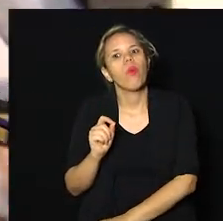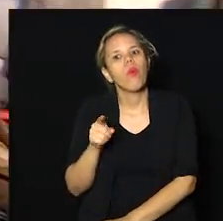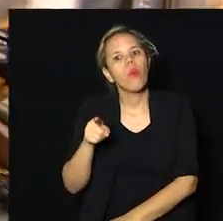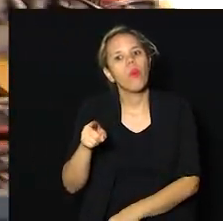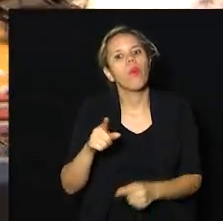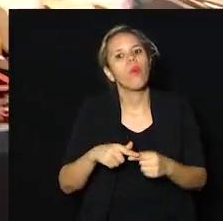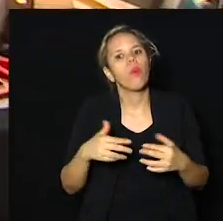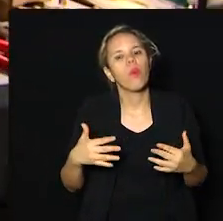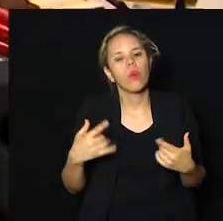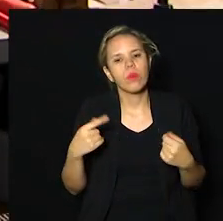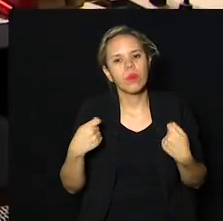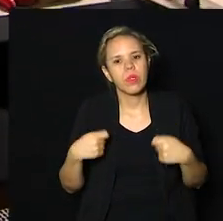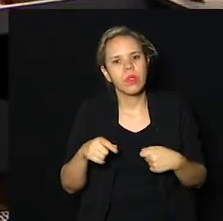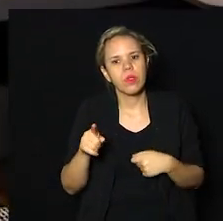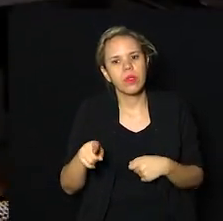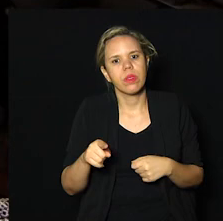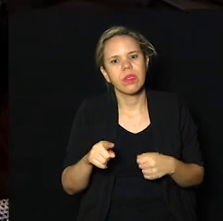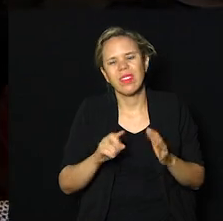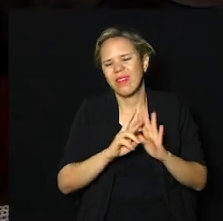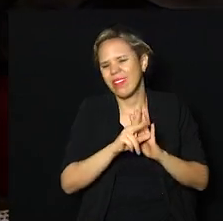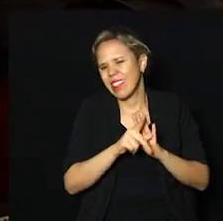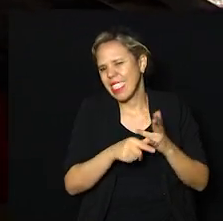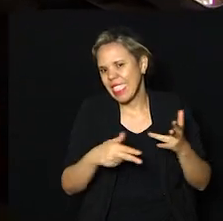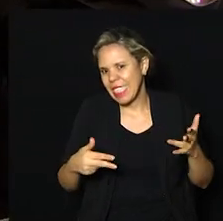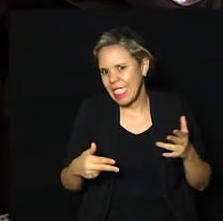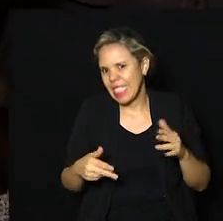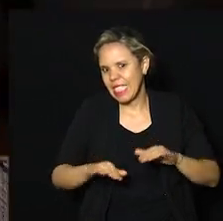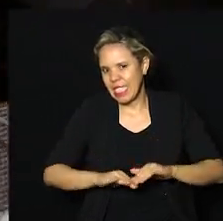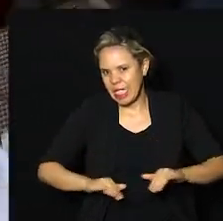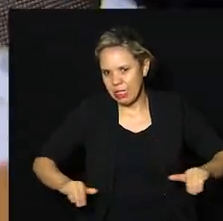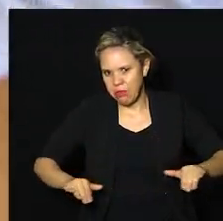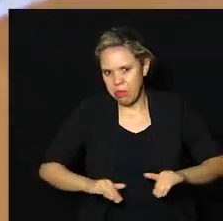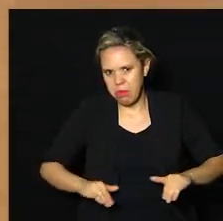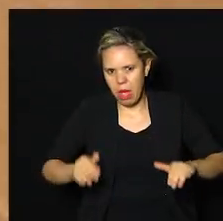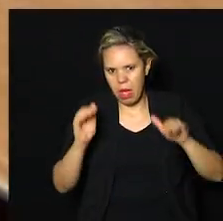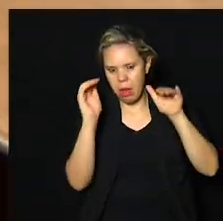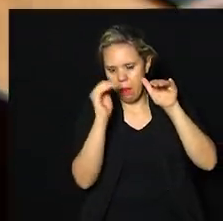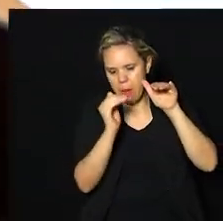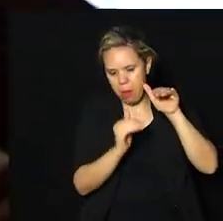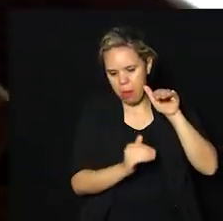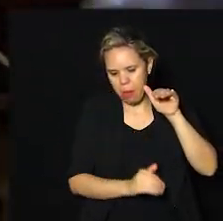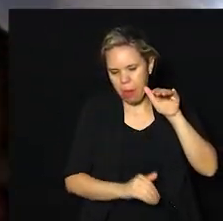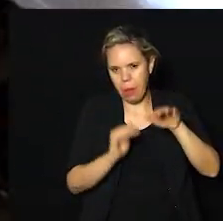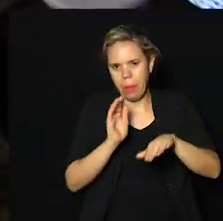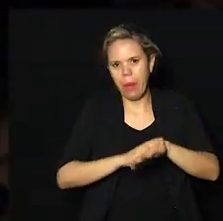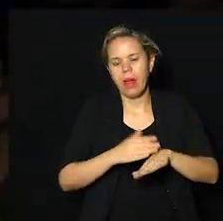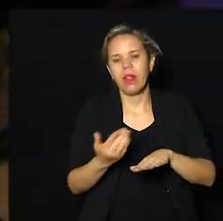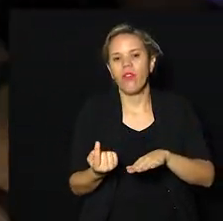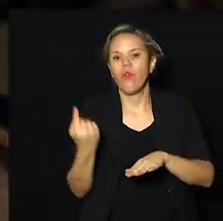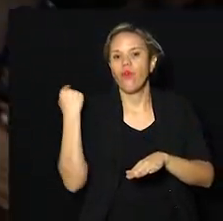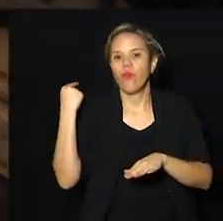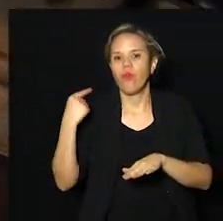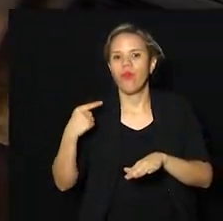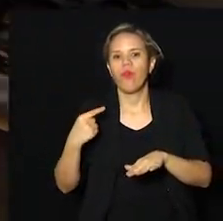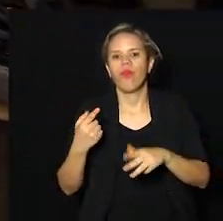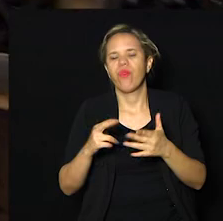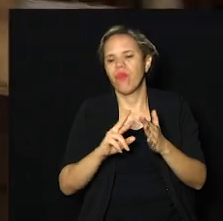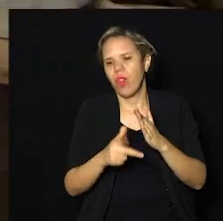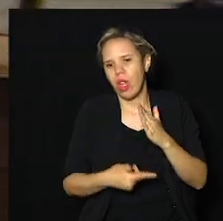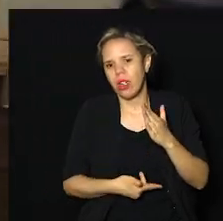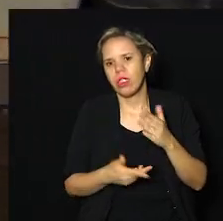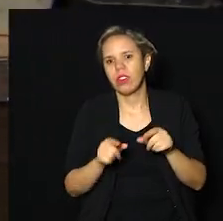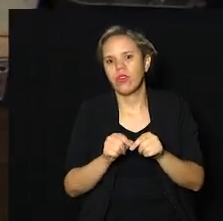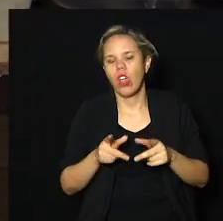equipamentos aqui? Tudo que você precisa? Nossa, aqui tem uma série de coisas embaixo da bancada, aqui, ferramentas aqui atrás, a marcenaria no fundo. Isso aqui são moldes